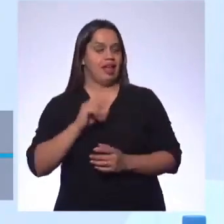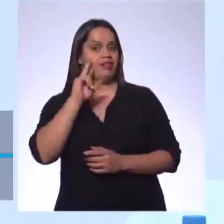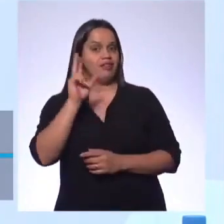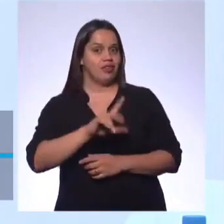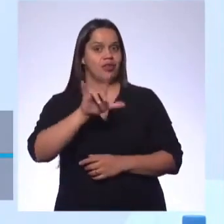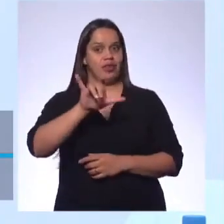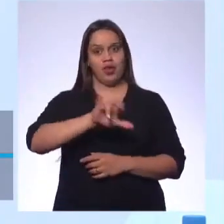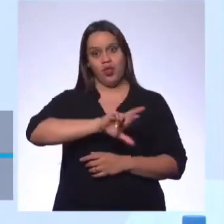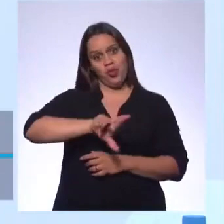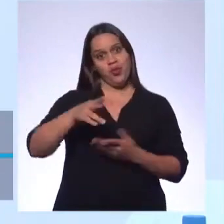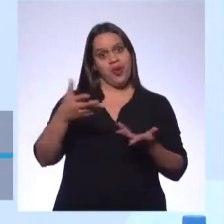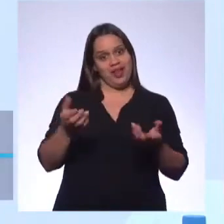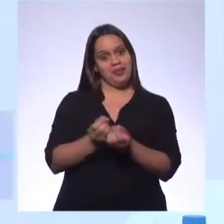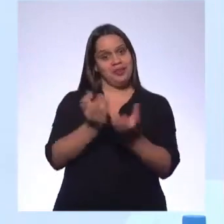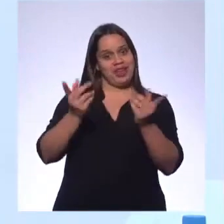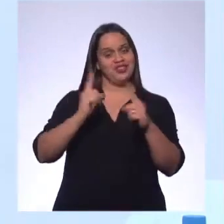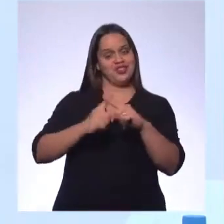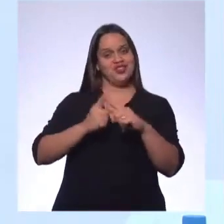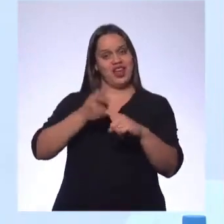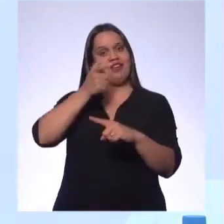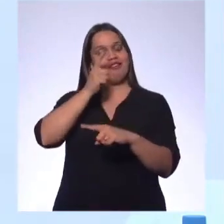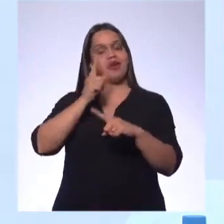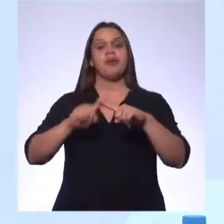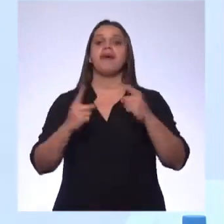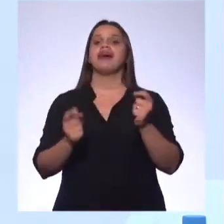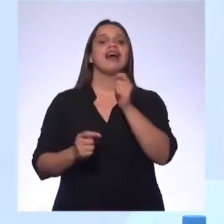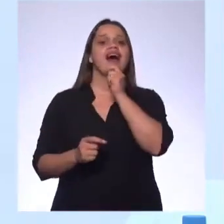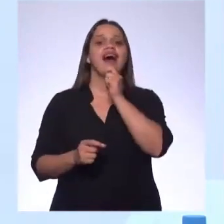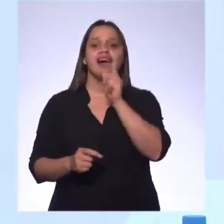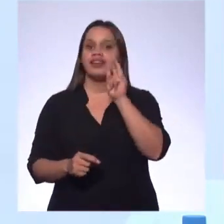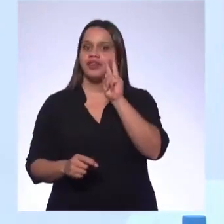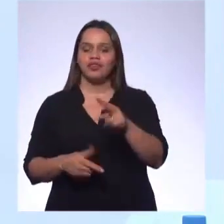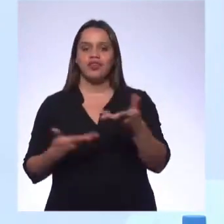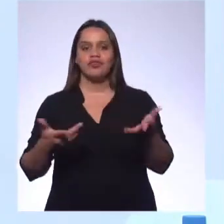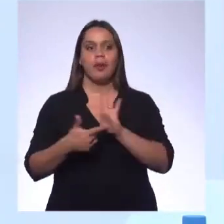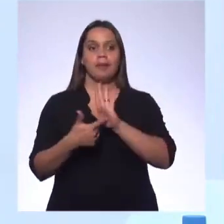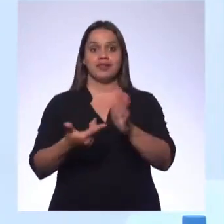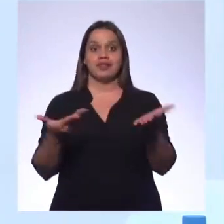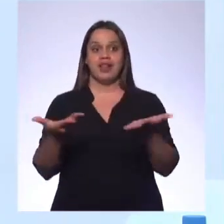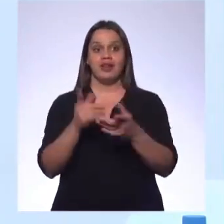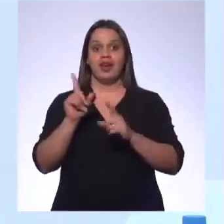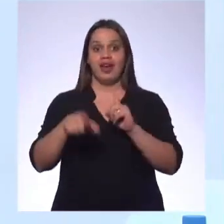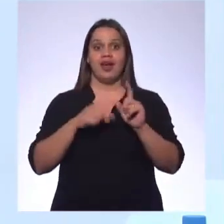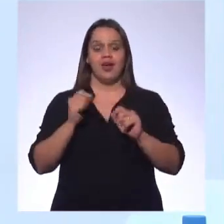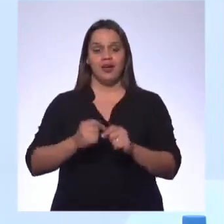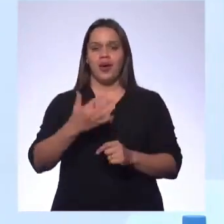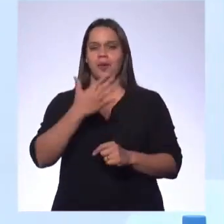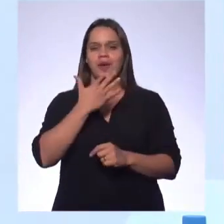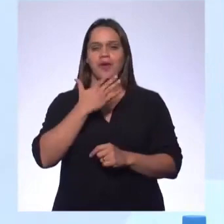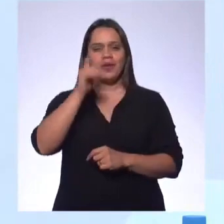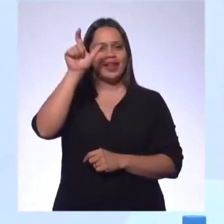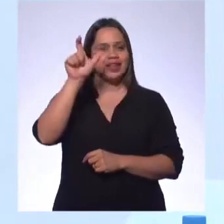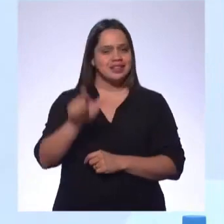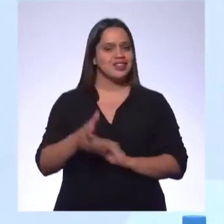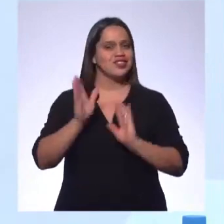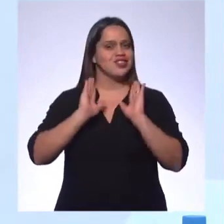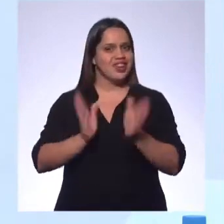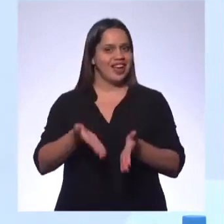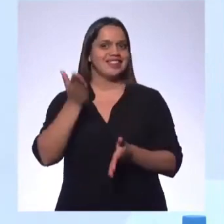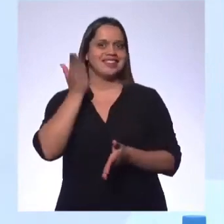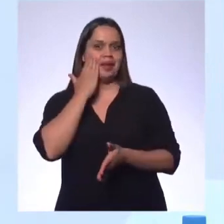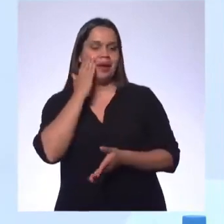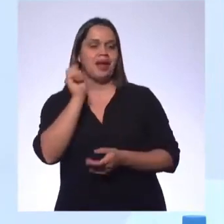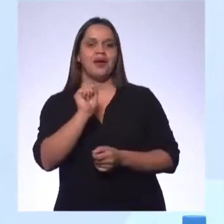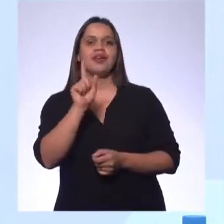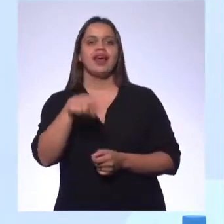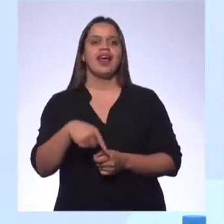Instagram, não é bem surpresa, porque já sabe. Mas quem não sabe, vou apresentá-la agora. É uma conhecida de vocês. Eu posso dizer que